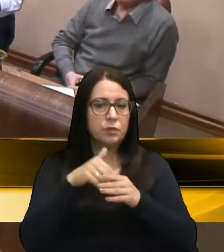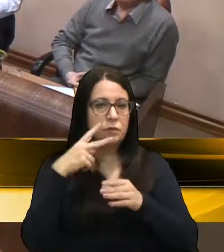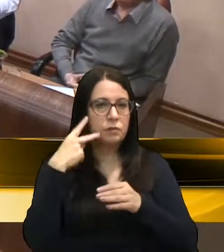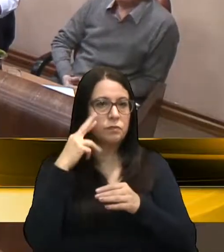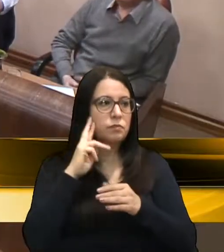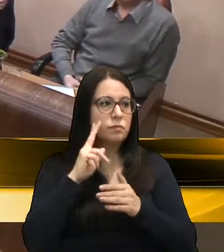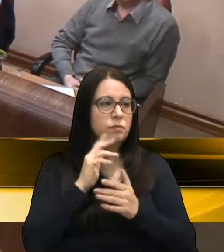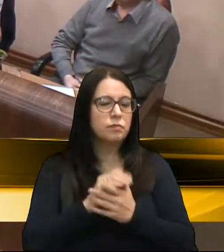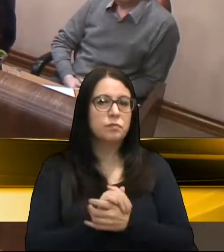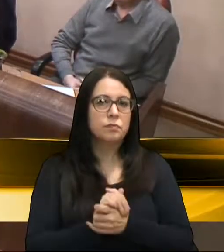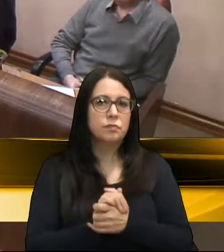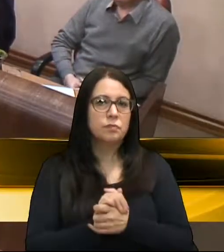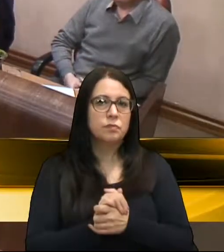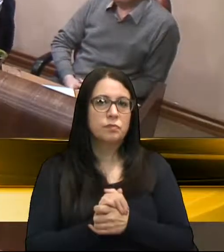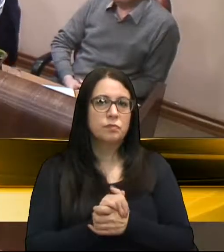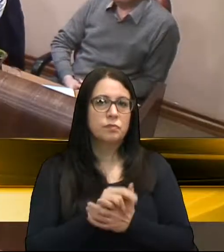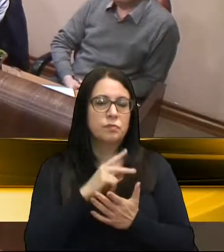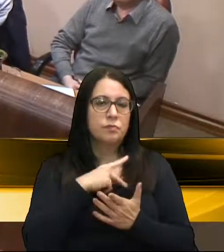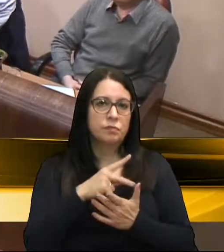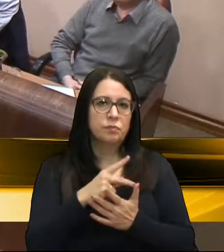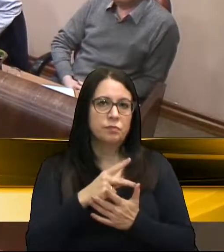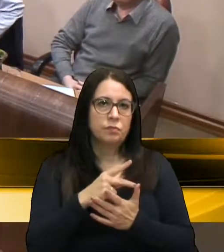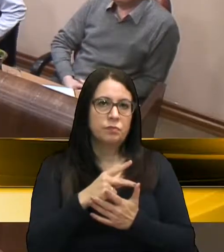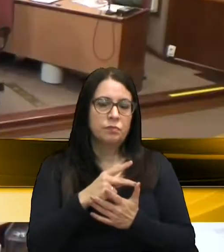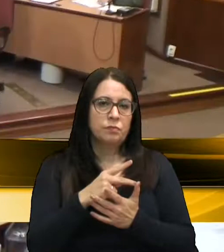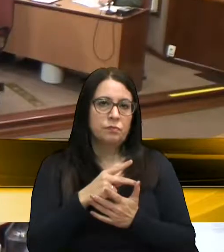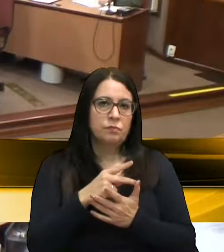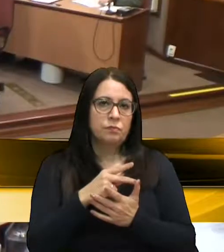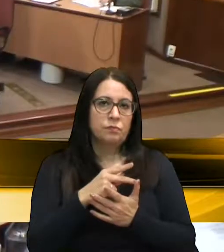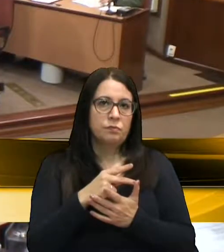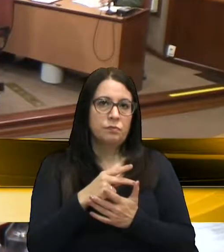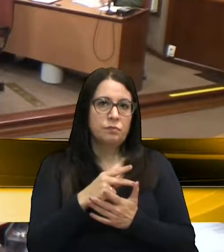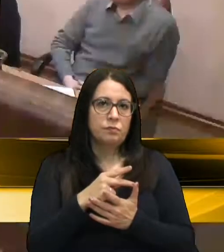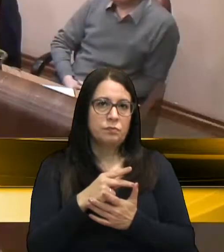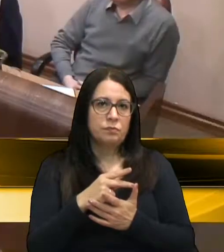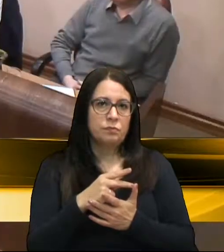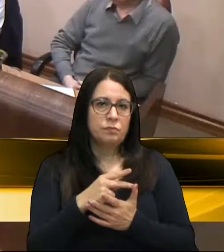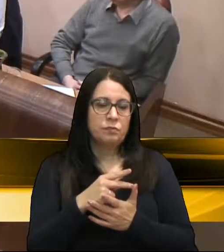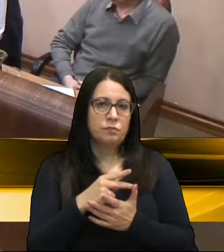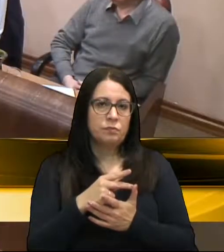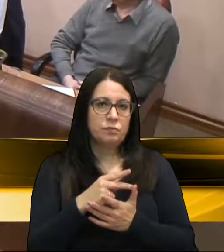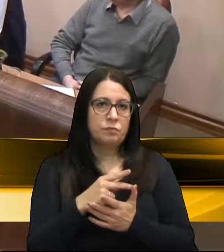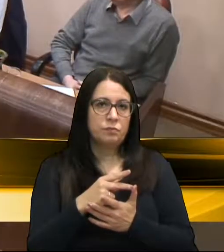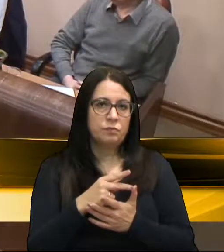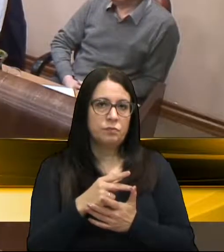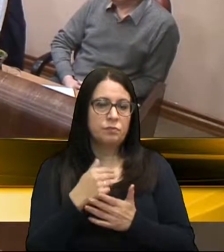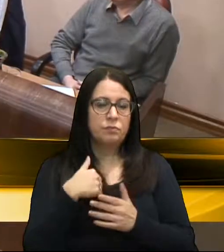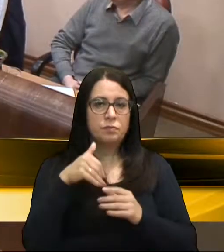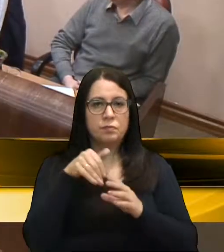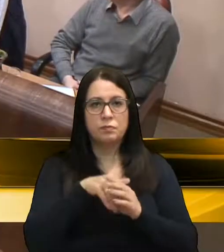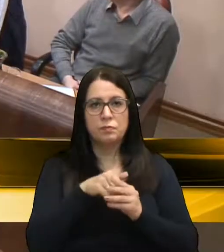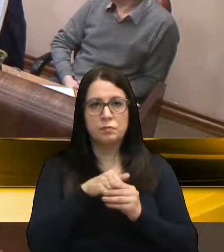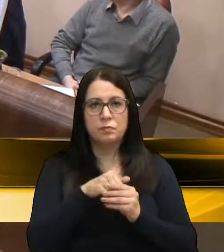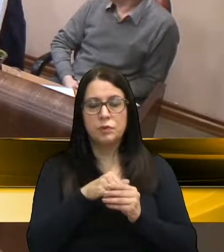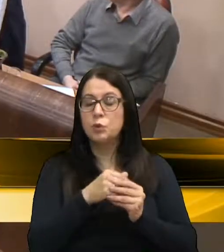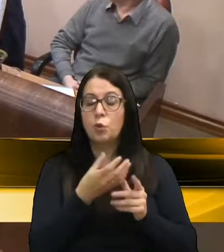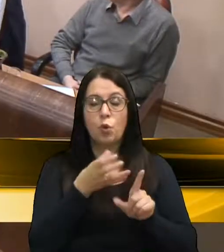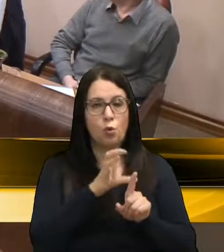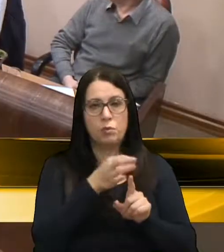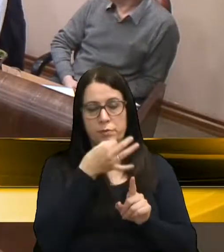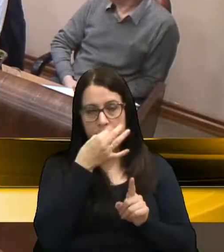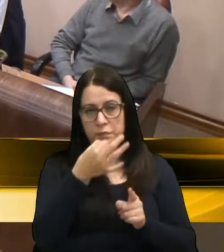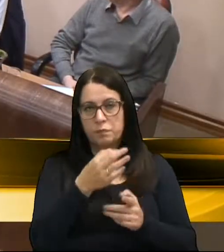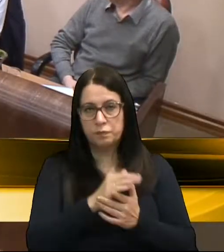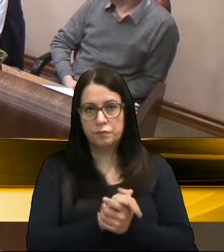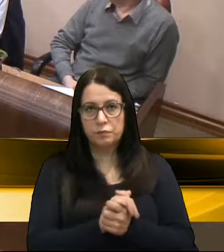Oliveira. Senhor presidente, acho que precisa só dizendo que declaro meu voto contrário ao